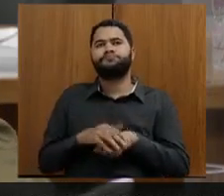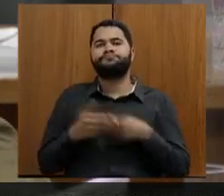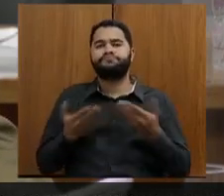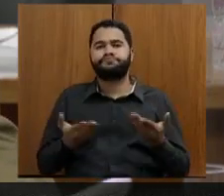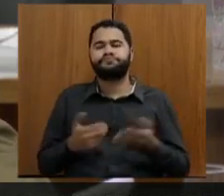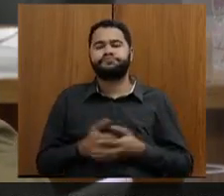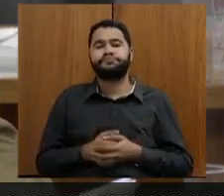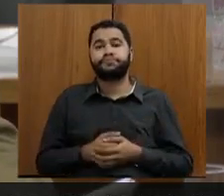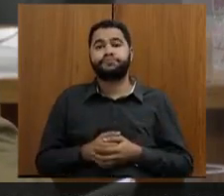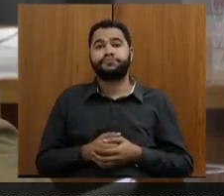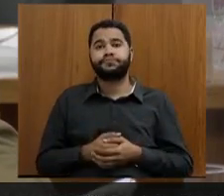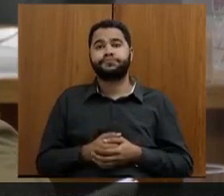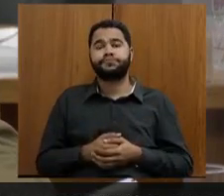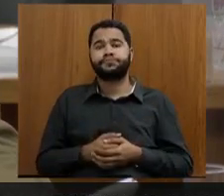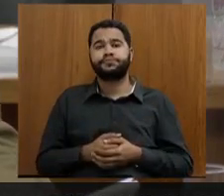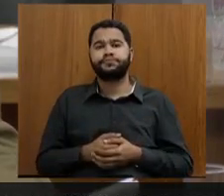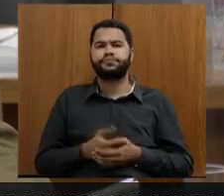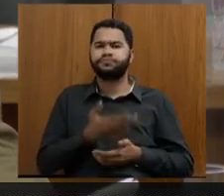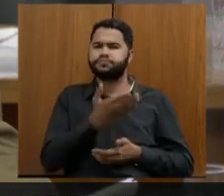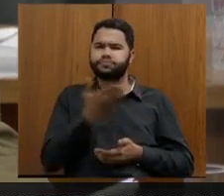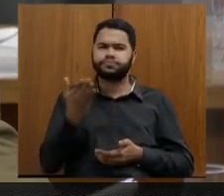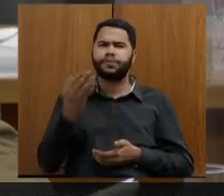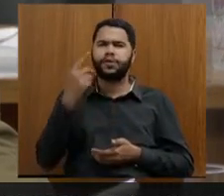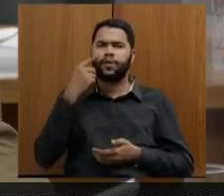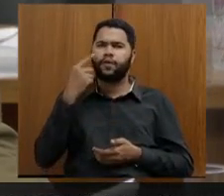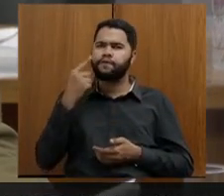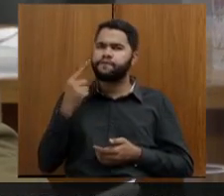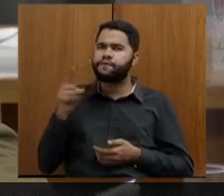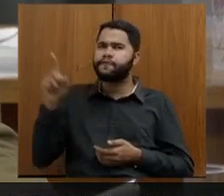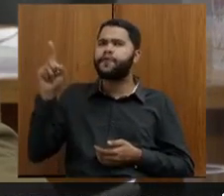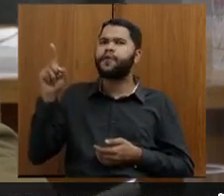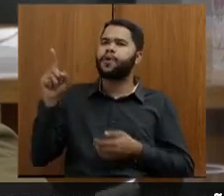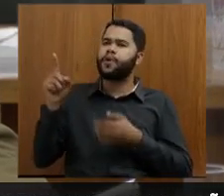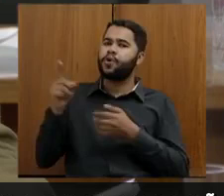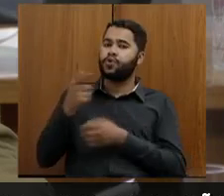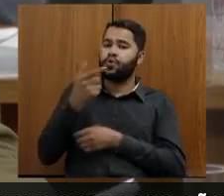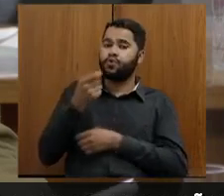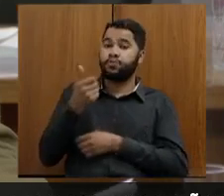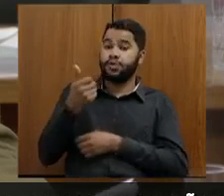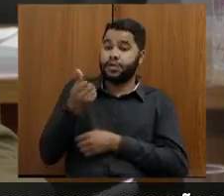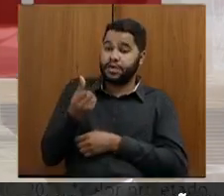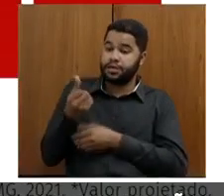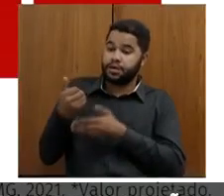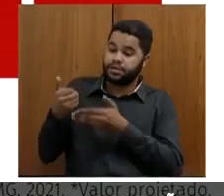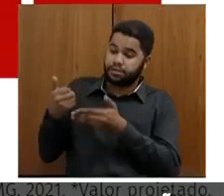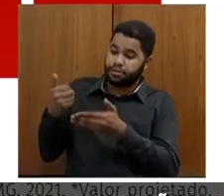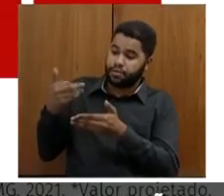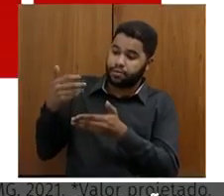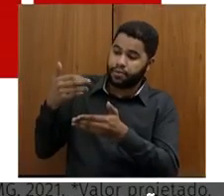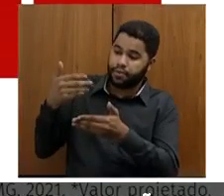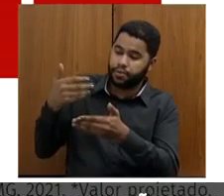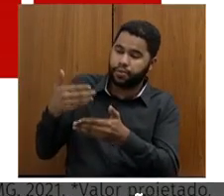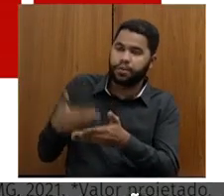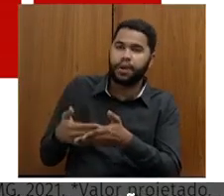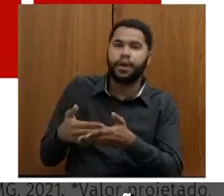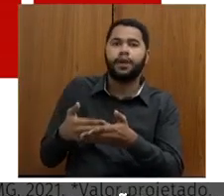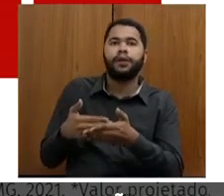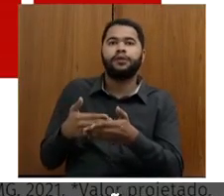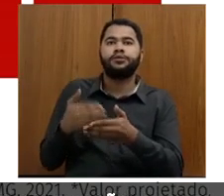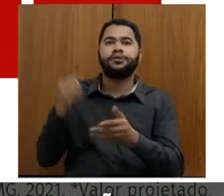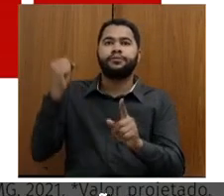aí bom então os senhores podem ver né como é que a linha descendente de 2016 para cá taxa de homicídios consumados